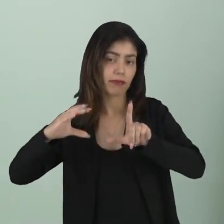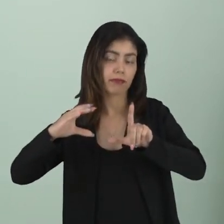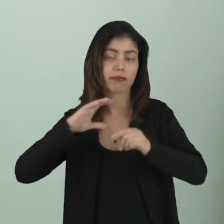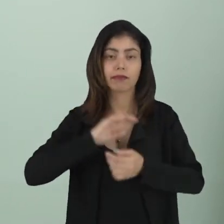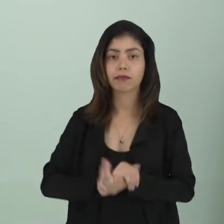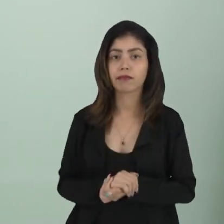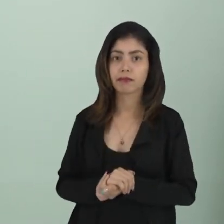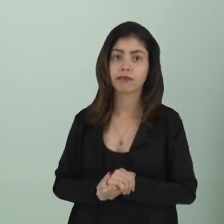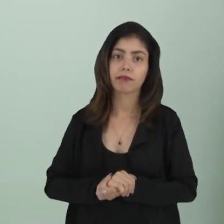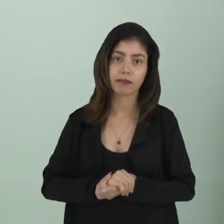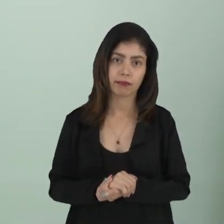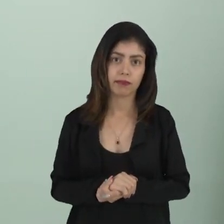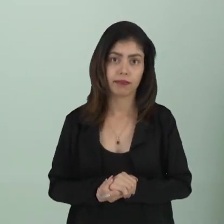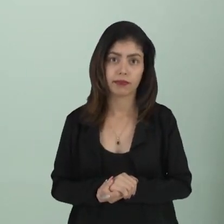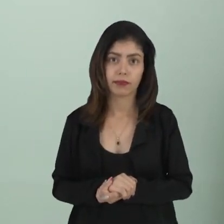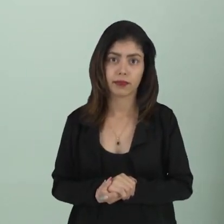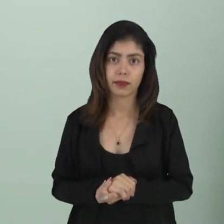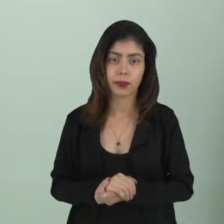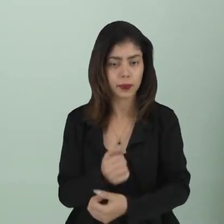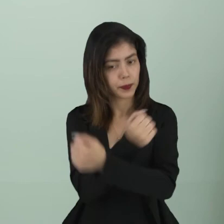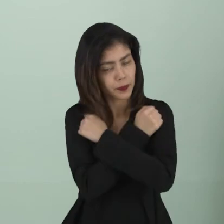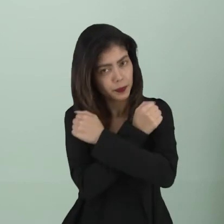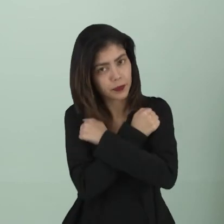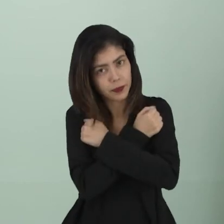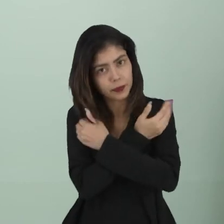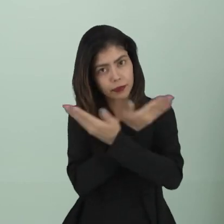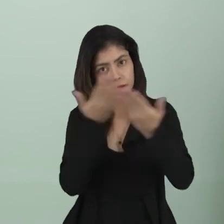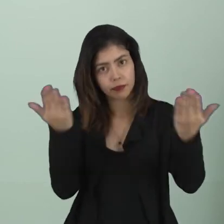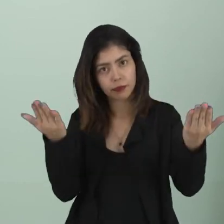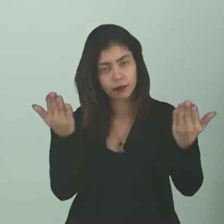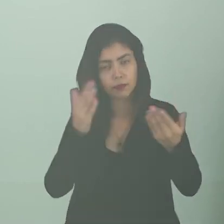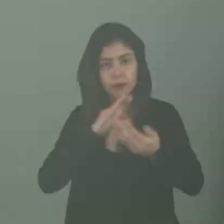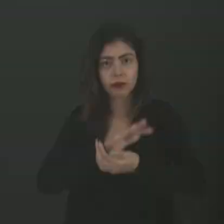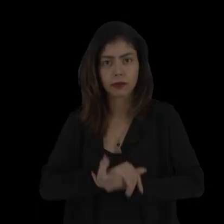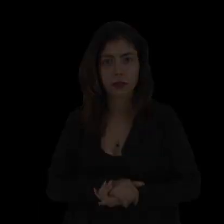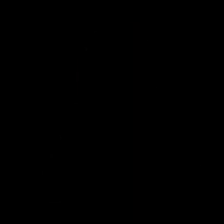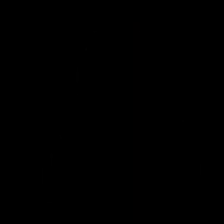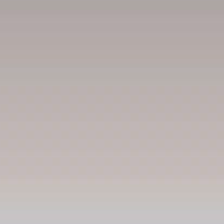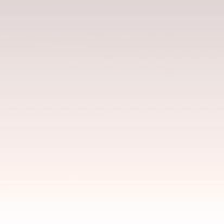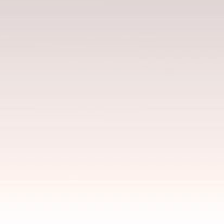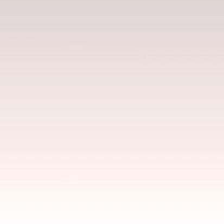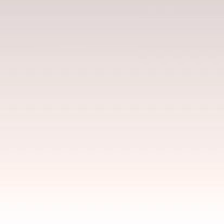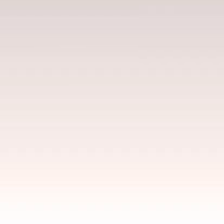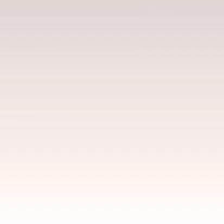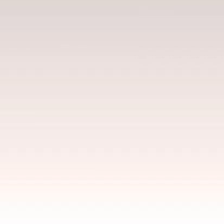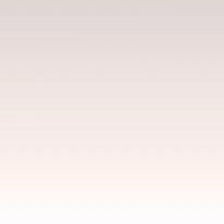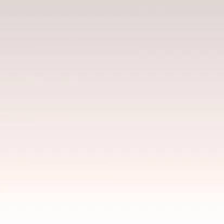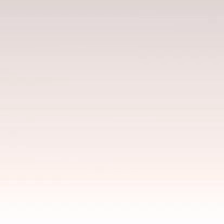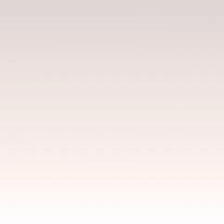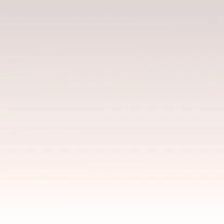plataforma eduque.ac. Um forte abraço a todos.